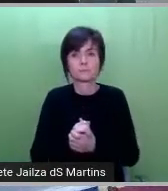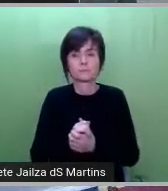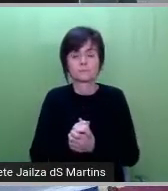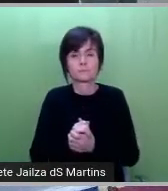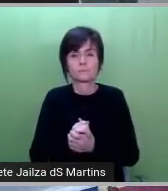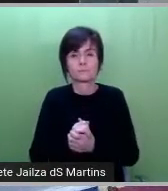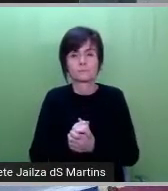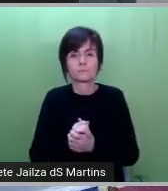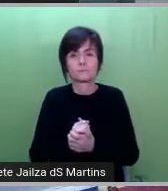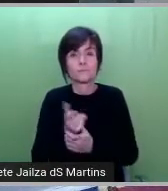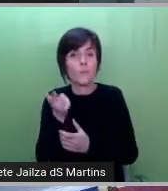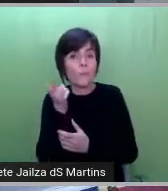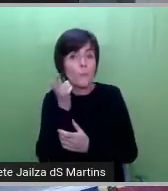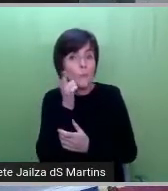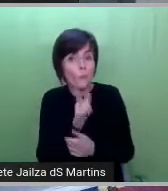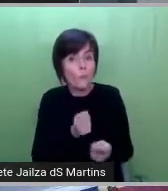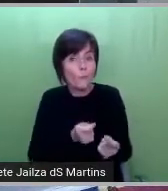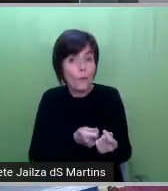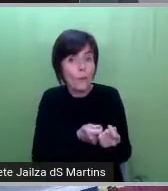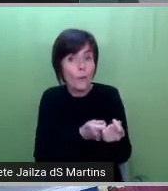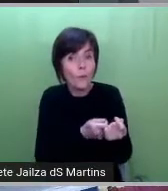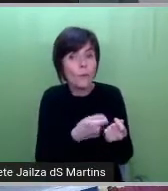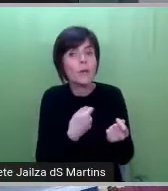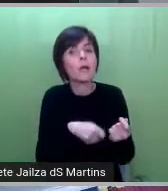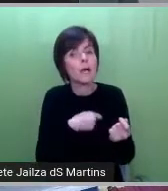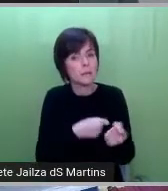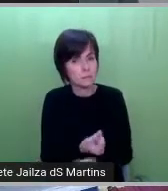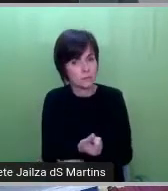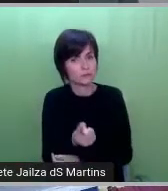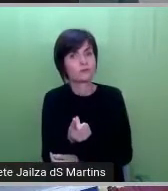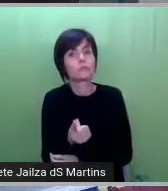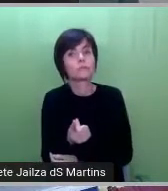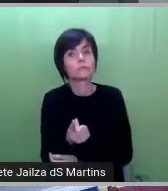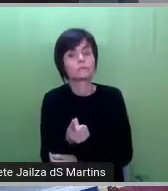Para funcionar a economia, ela precisa de dinheiro.